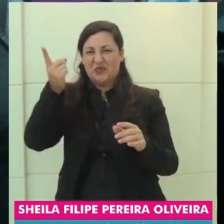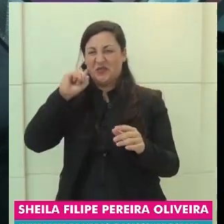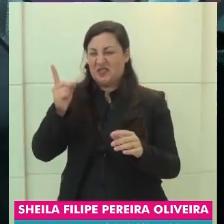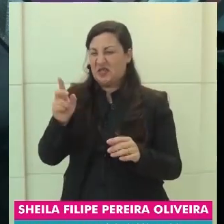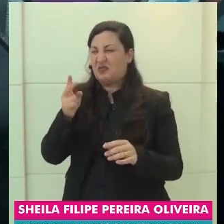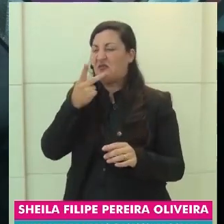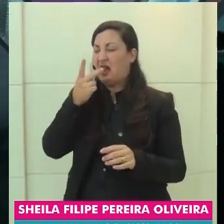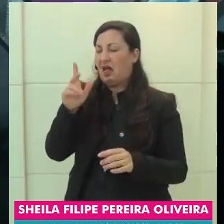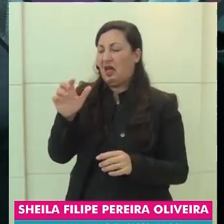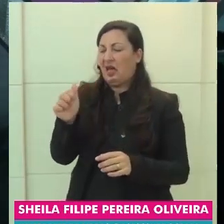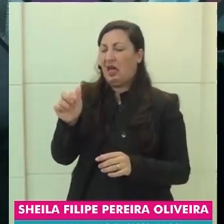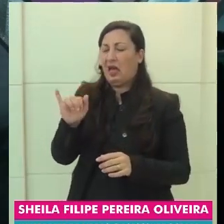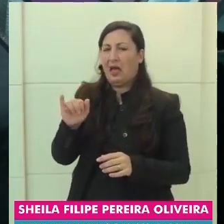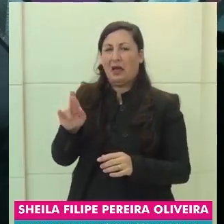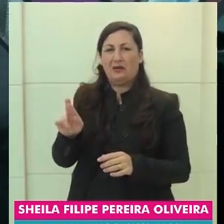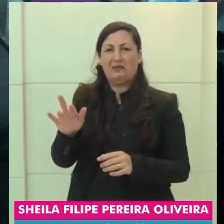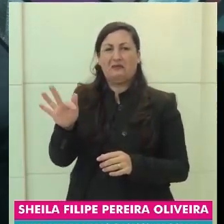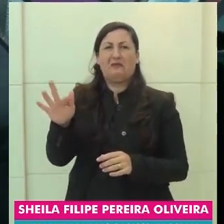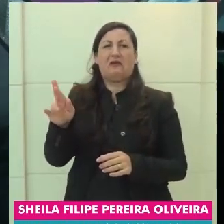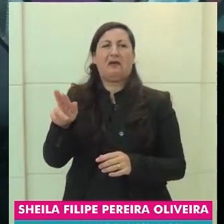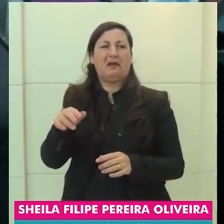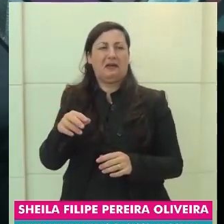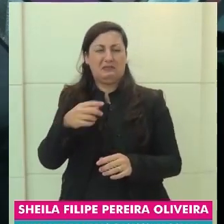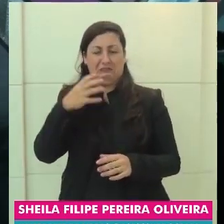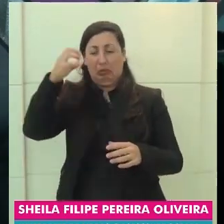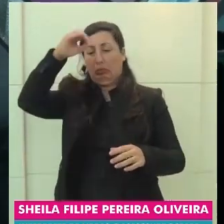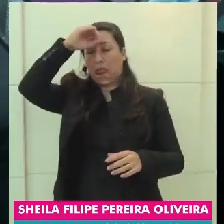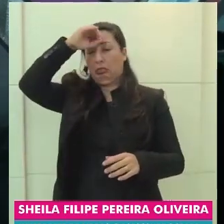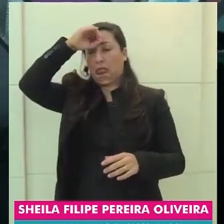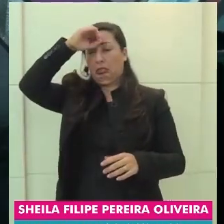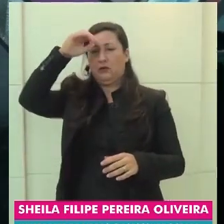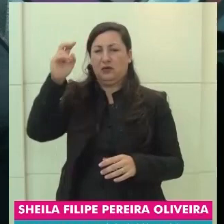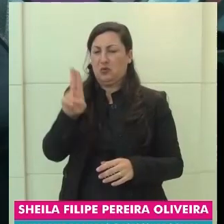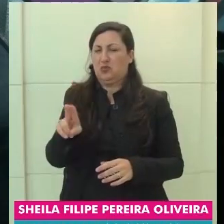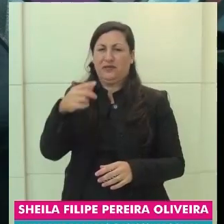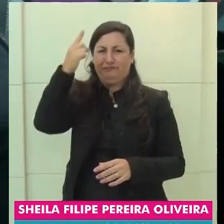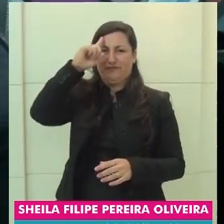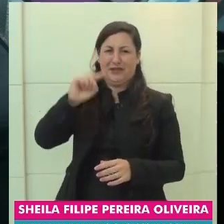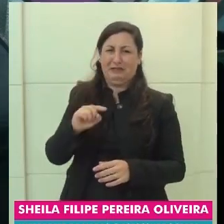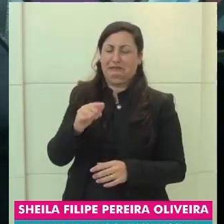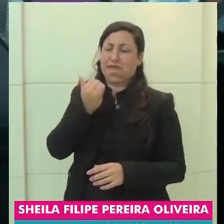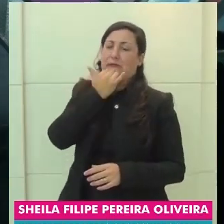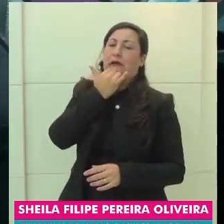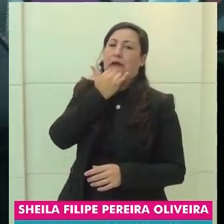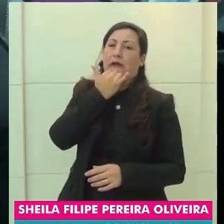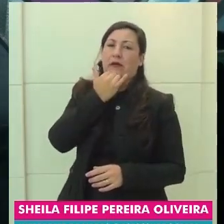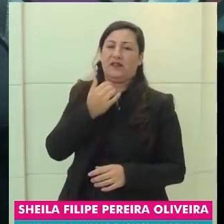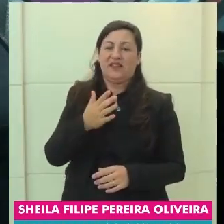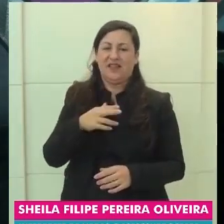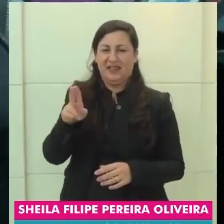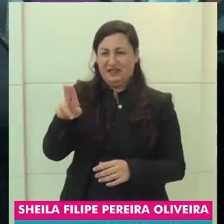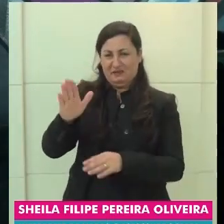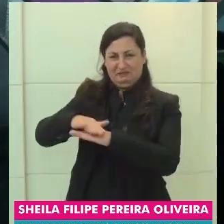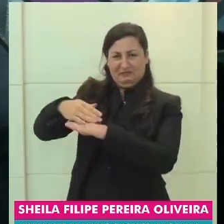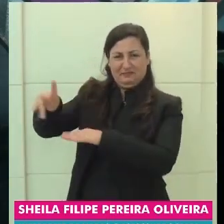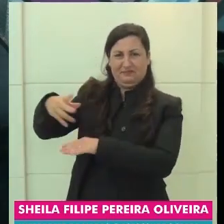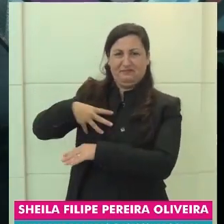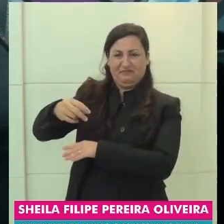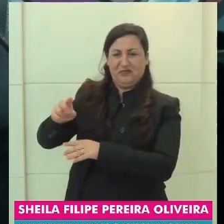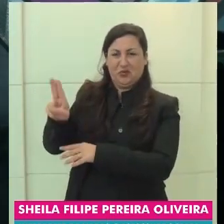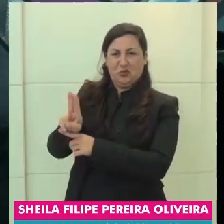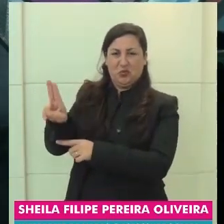uma naba, gente. Eu sou uma tança para airfryer. Eu não sei usar. Lá em casa, quem usa é a Sofia.